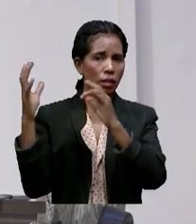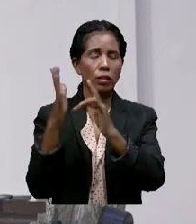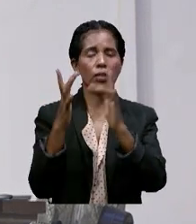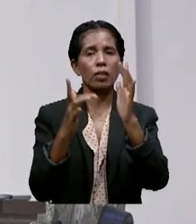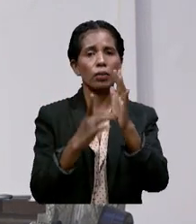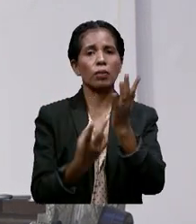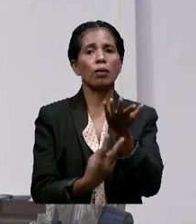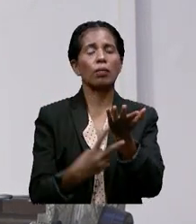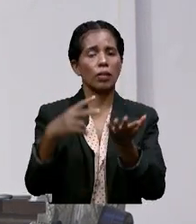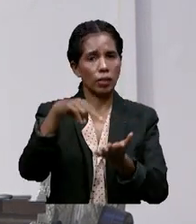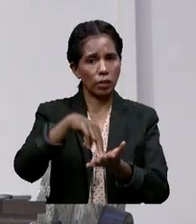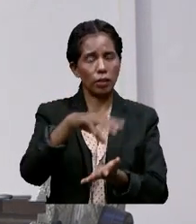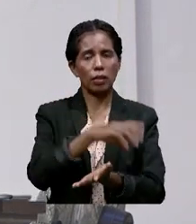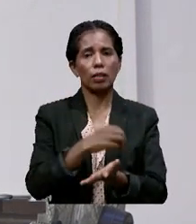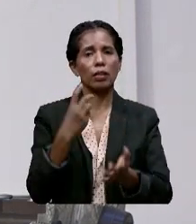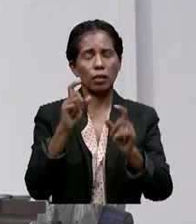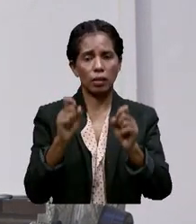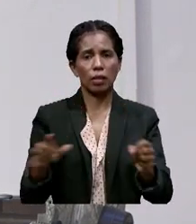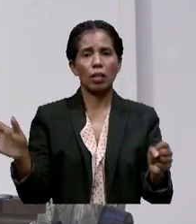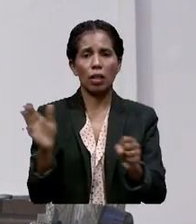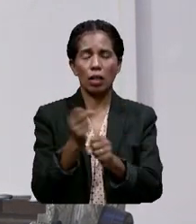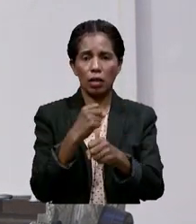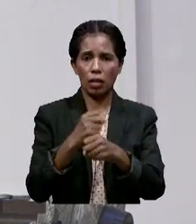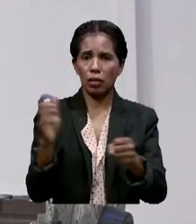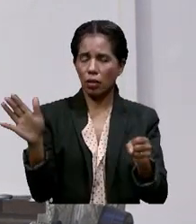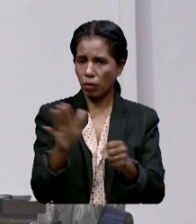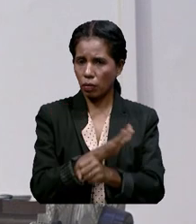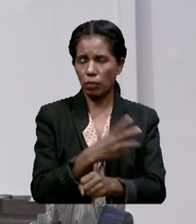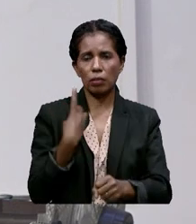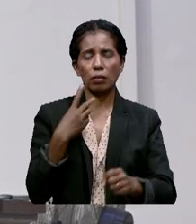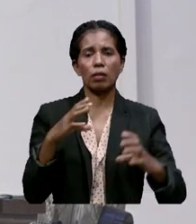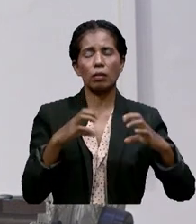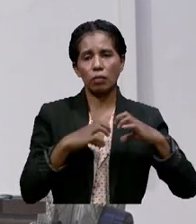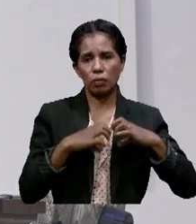morishes ninian. Tengi hakonu, ita ni fuan.